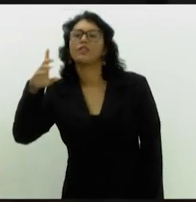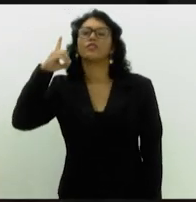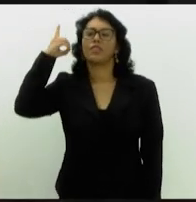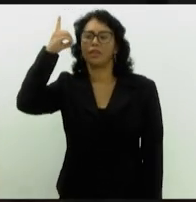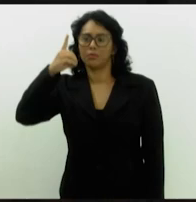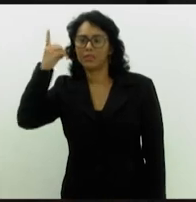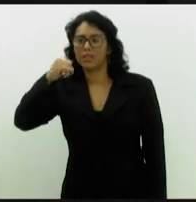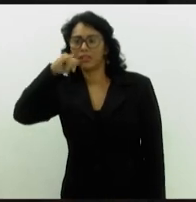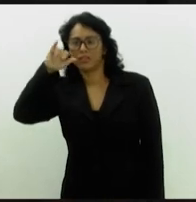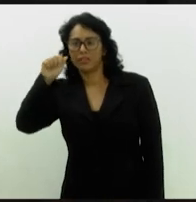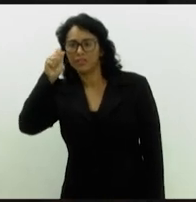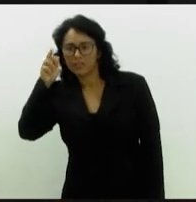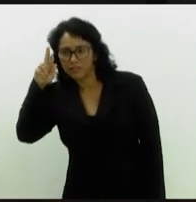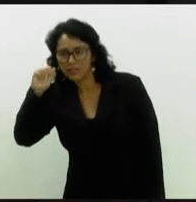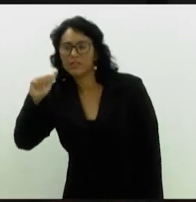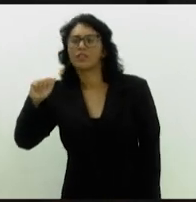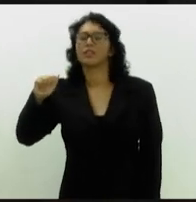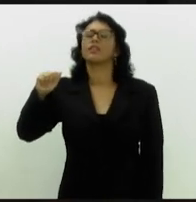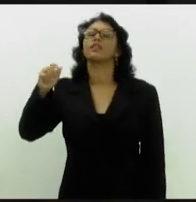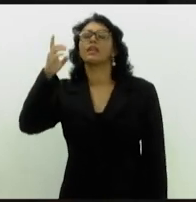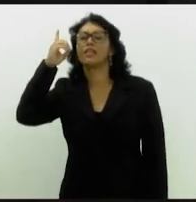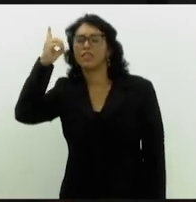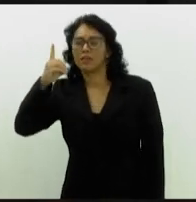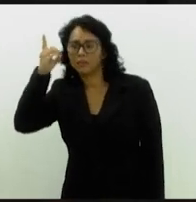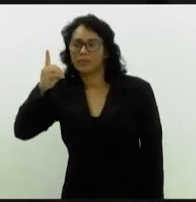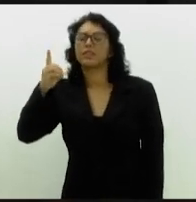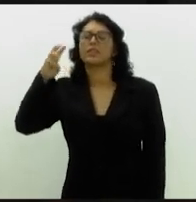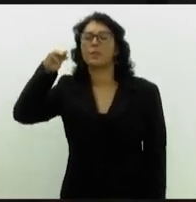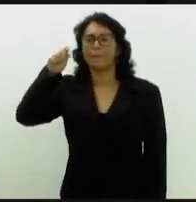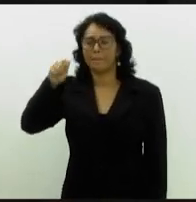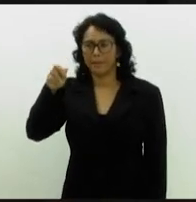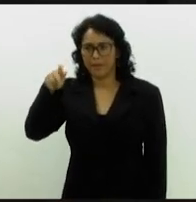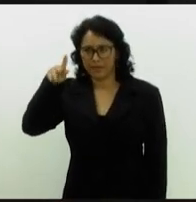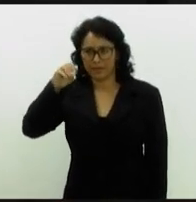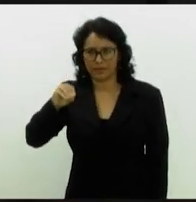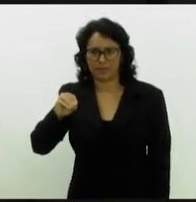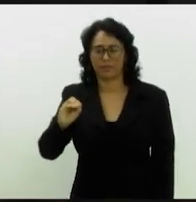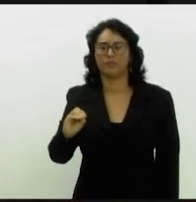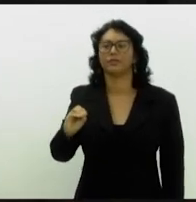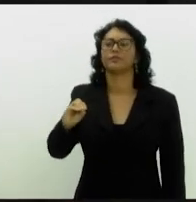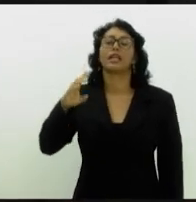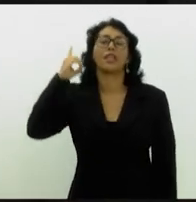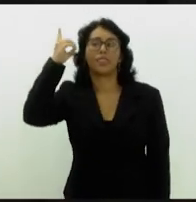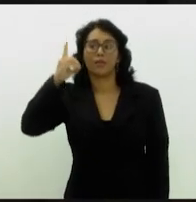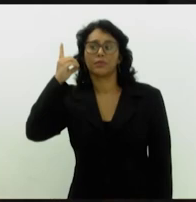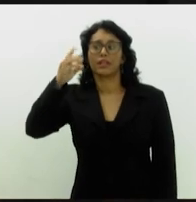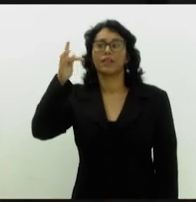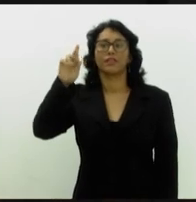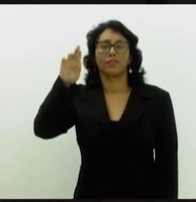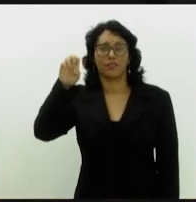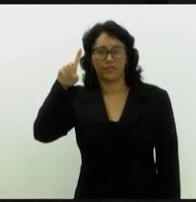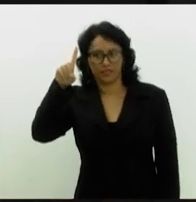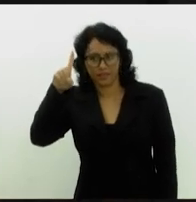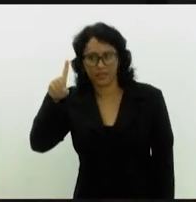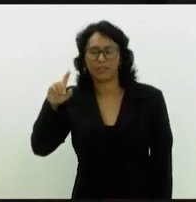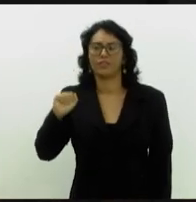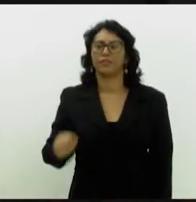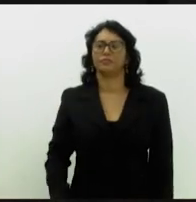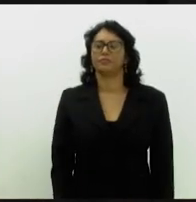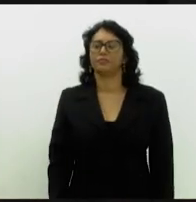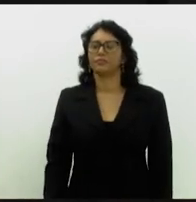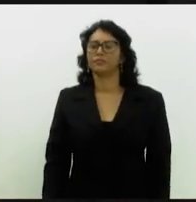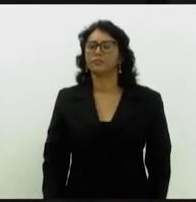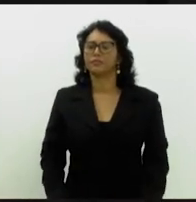Oliveira Deputado Márcio Galberto Deputado Fred Pacheco